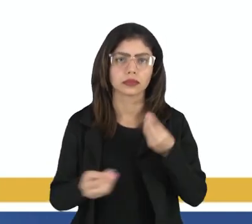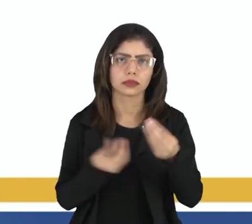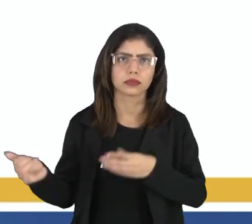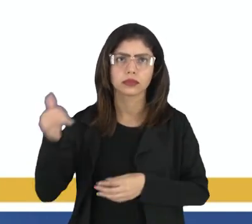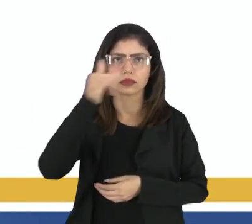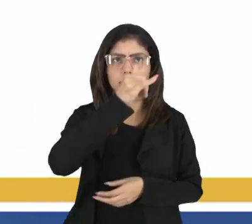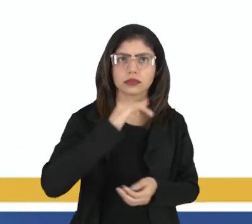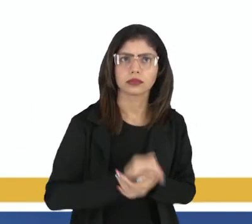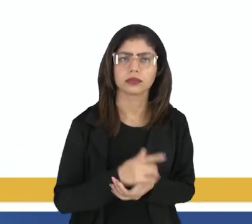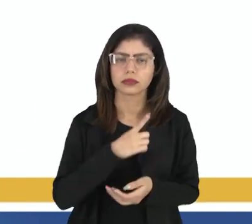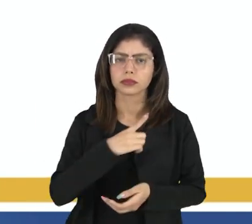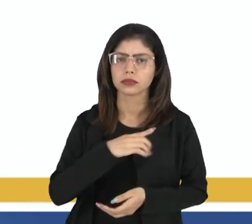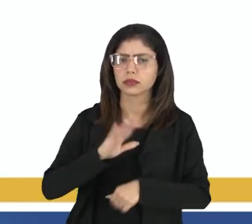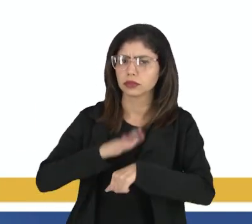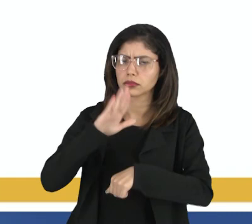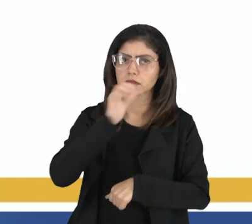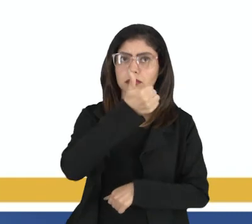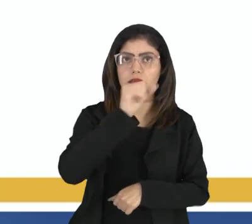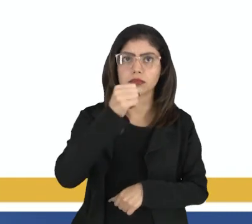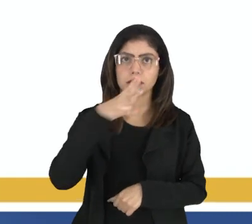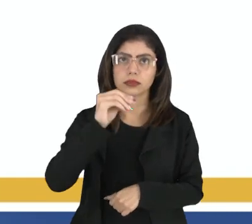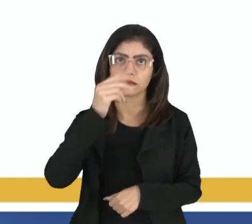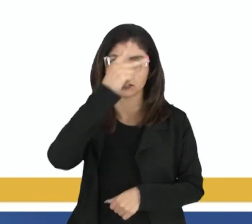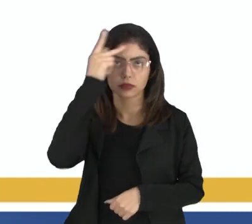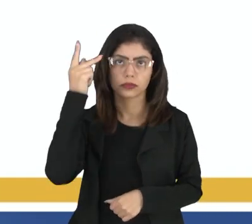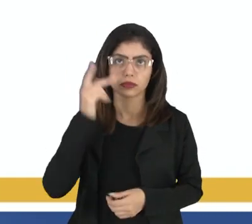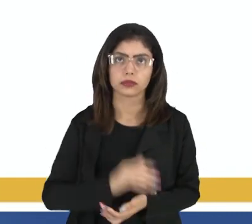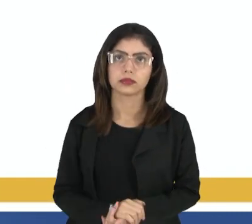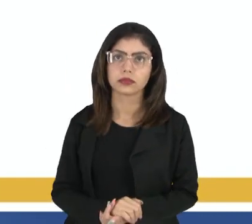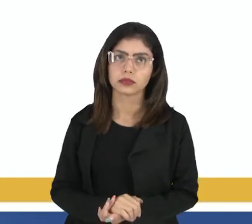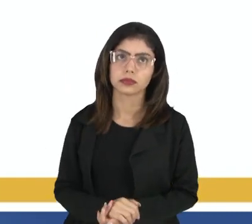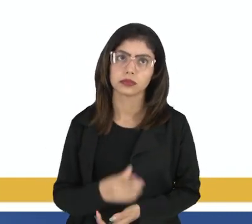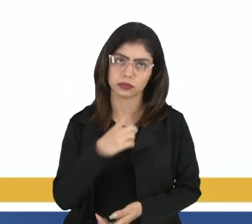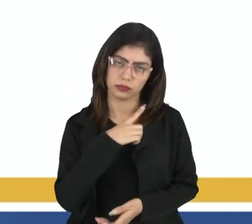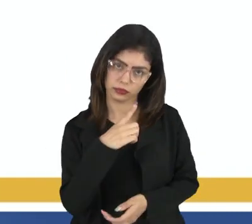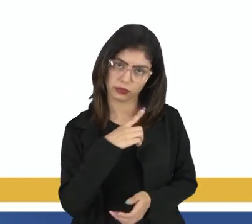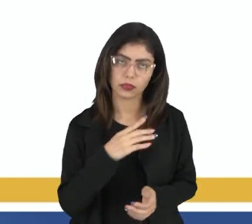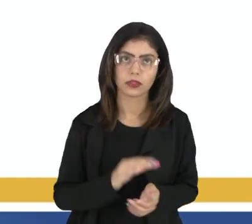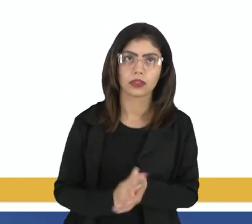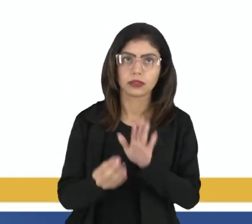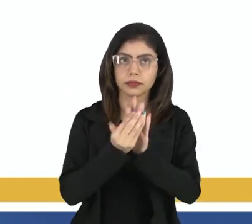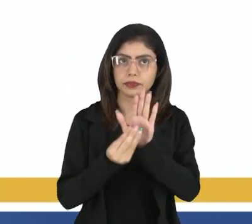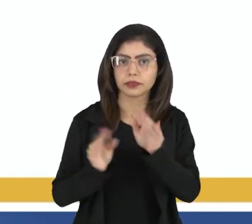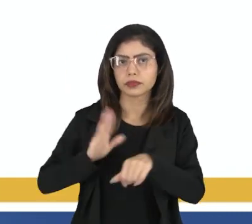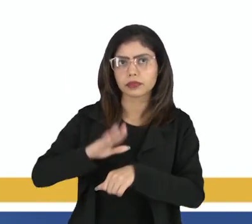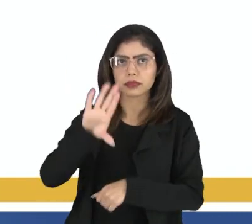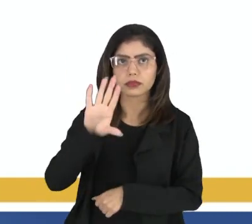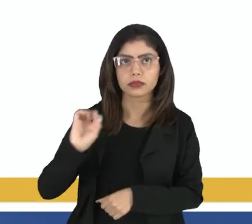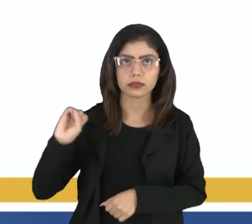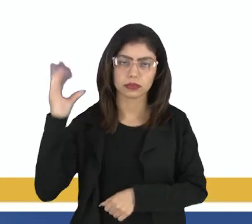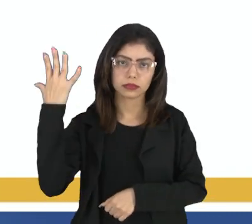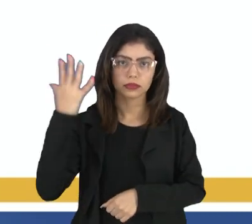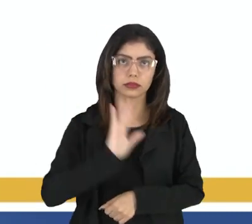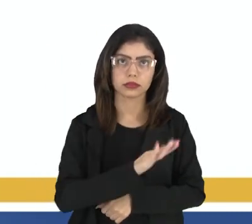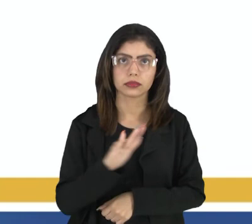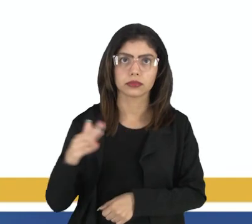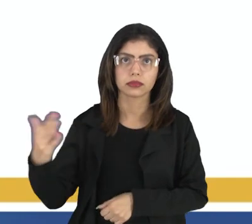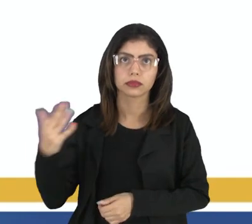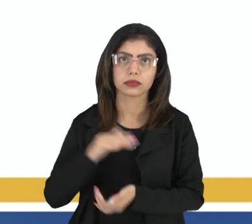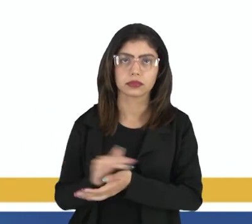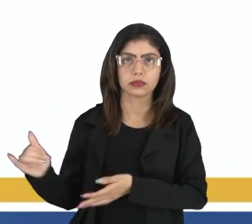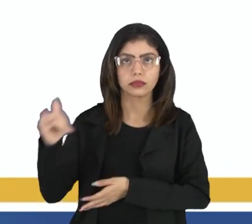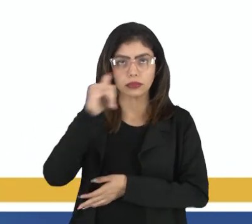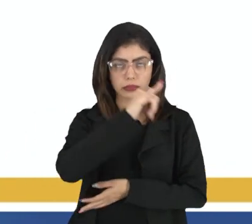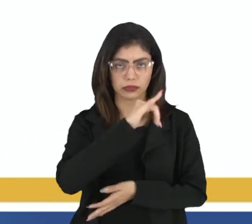Como o avião comporta no máximo 180 passageiros, temos que a sua receita máxima